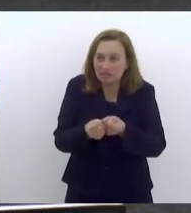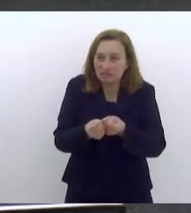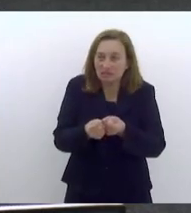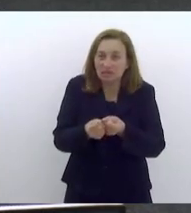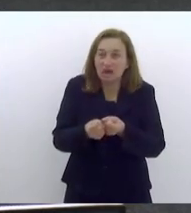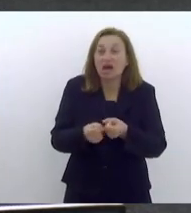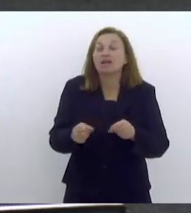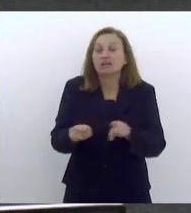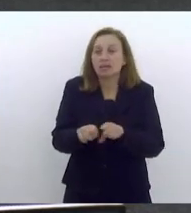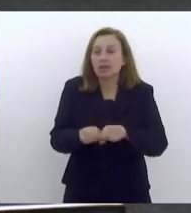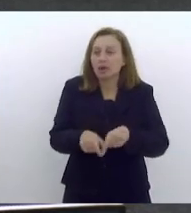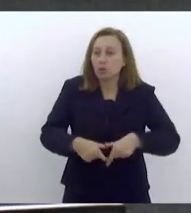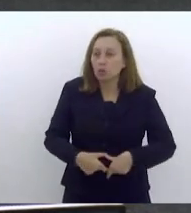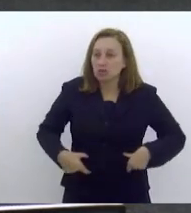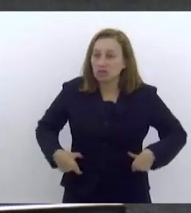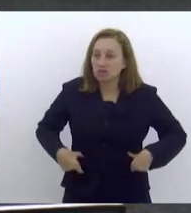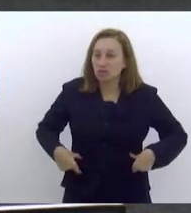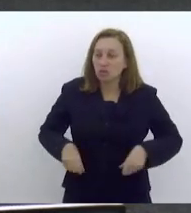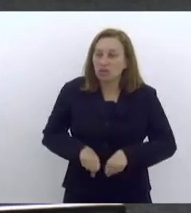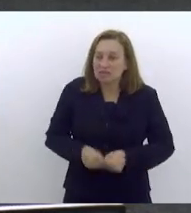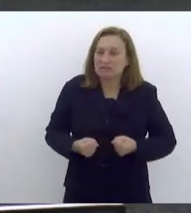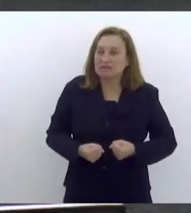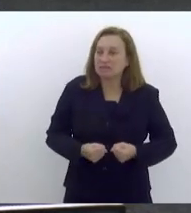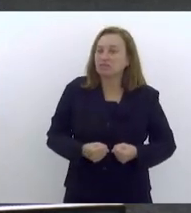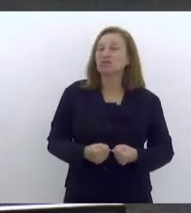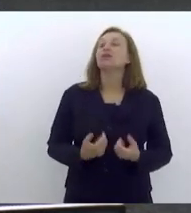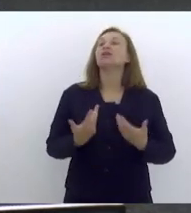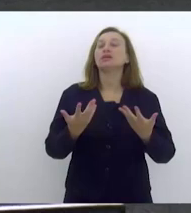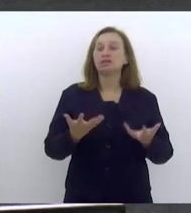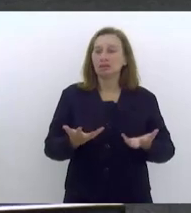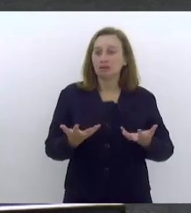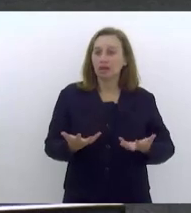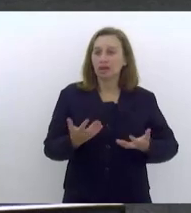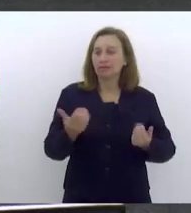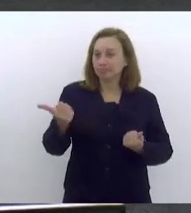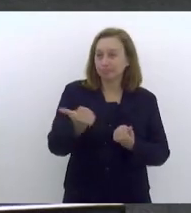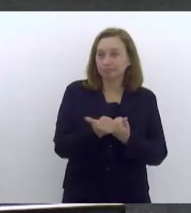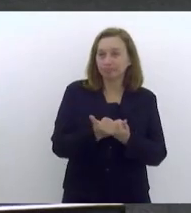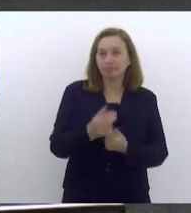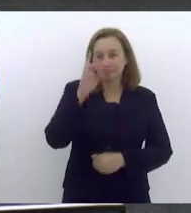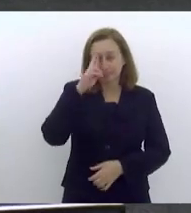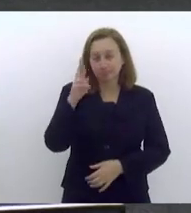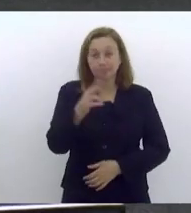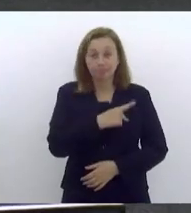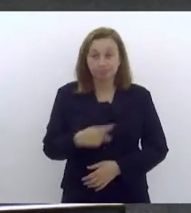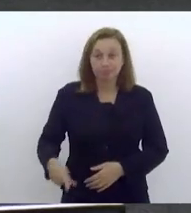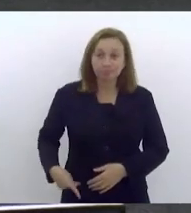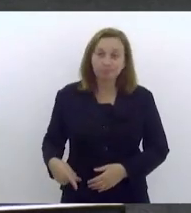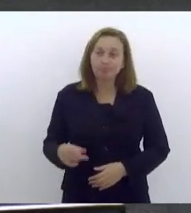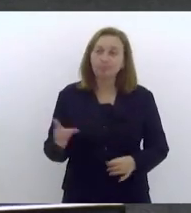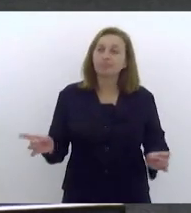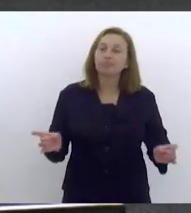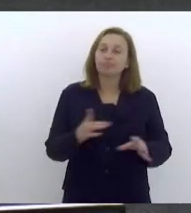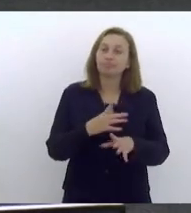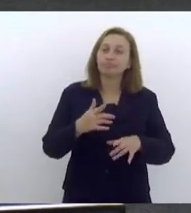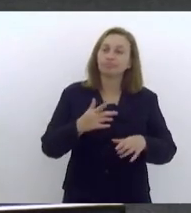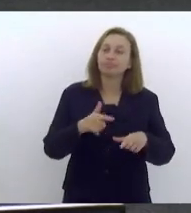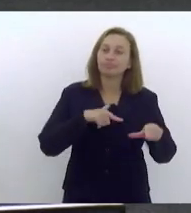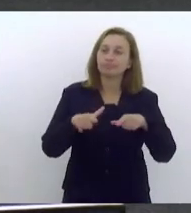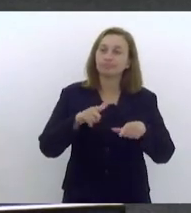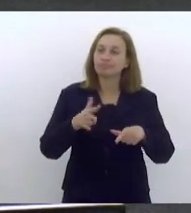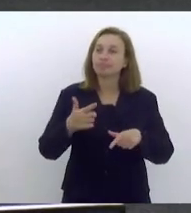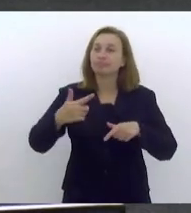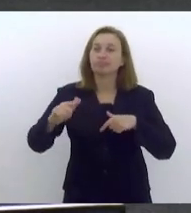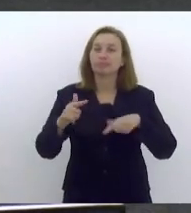cadeirante, também ruim. Então quero aqui agradecer, contar com Vossa Excelência e dizer que nós vamos estar prontos a fazer novas operações em outros lugares, não